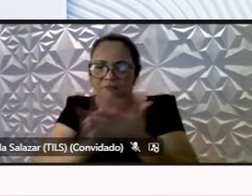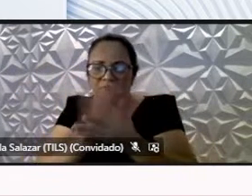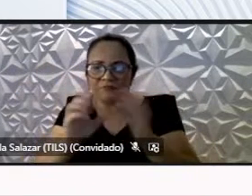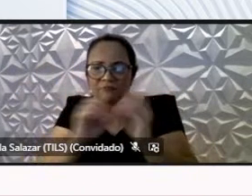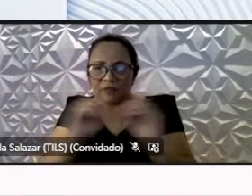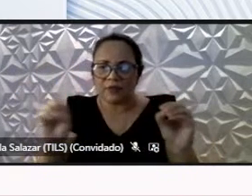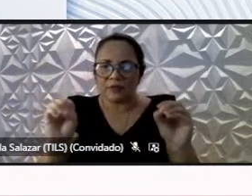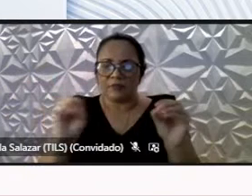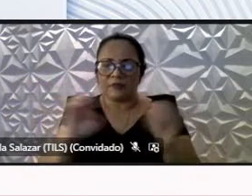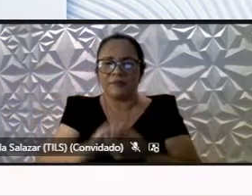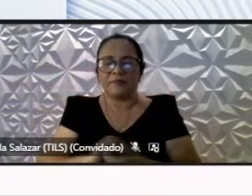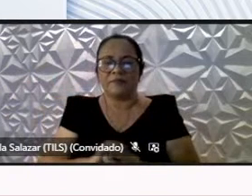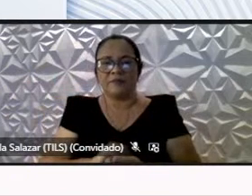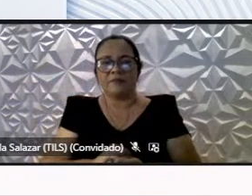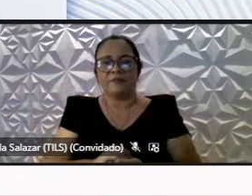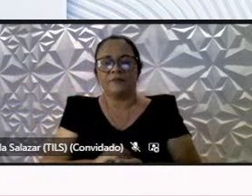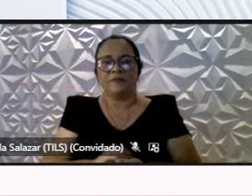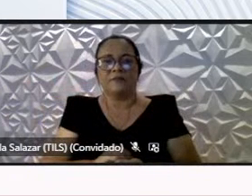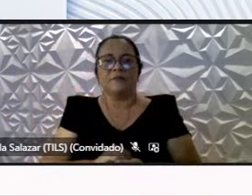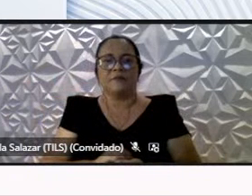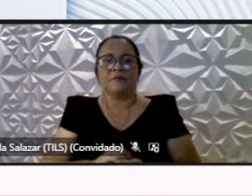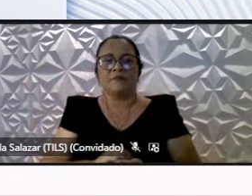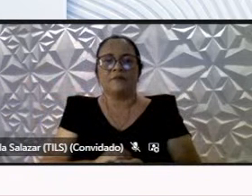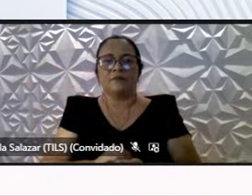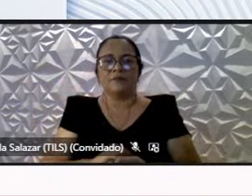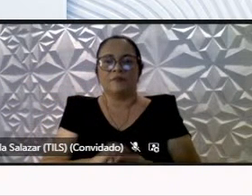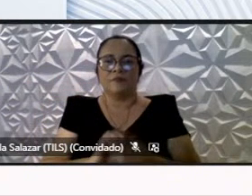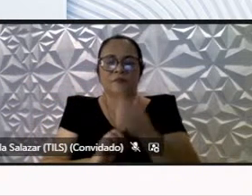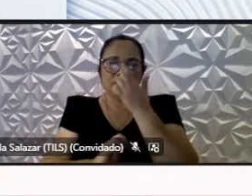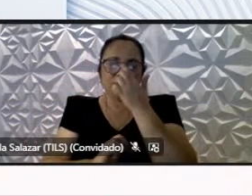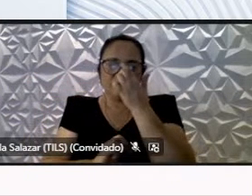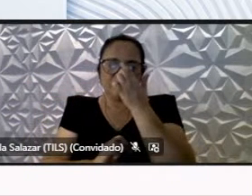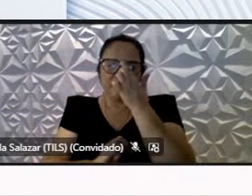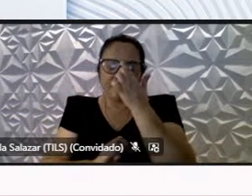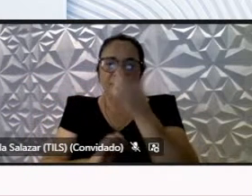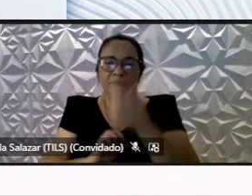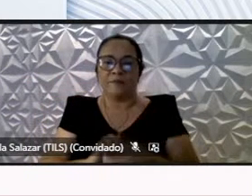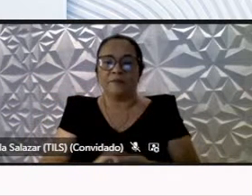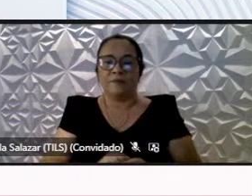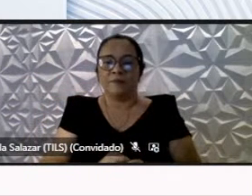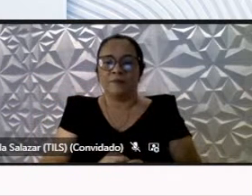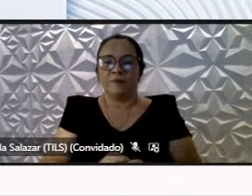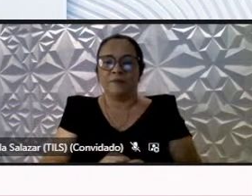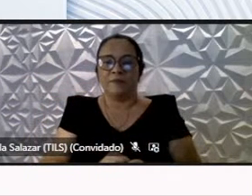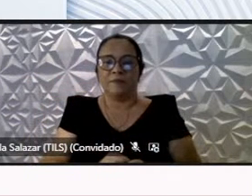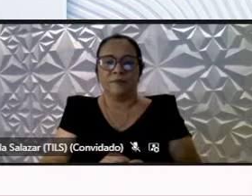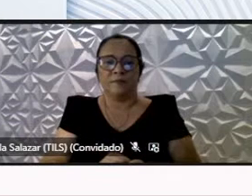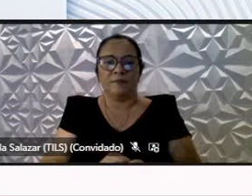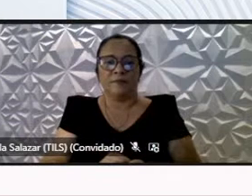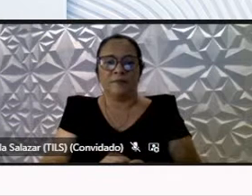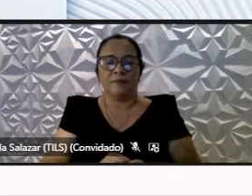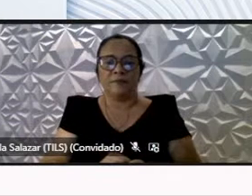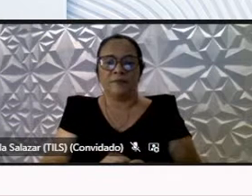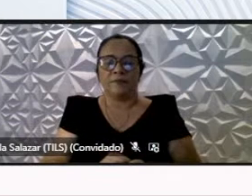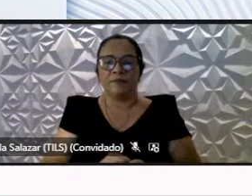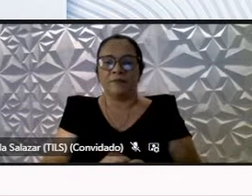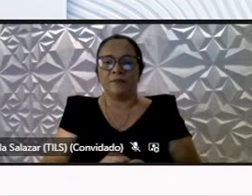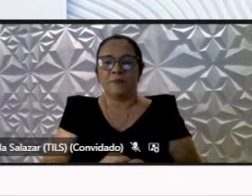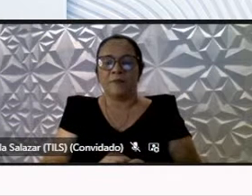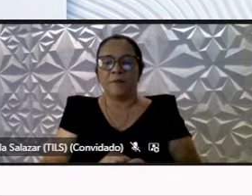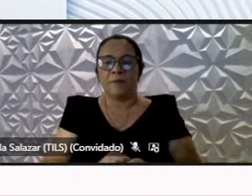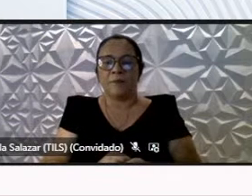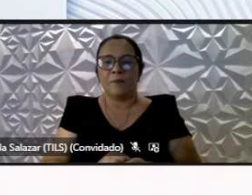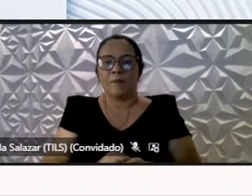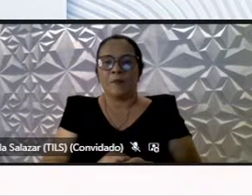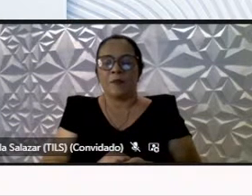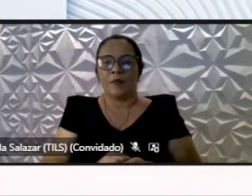the criminal to the harm, there is still shame, but rather than saying you